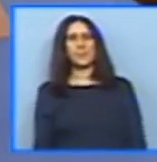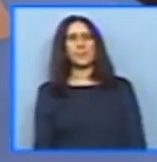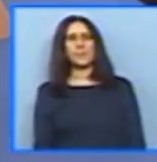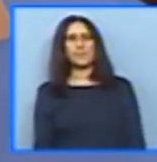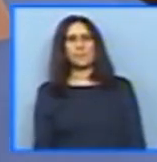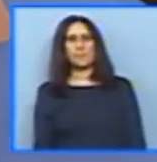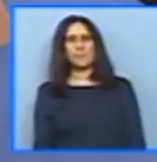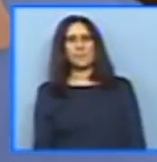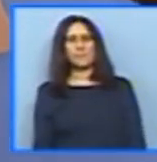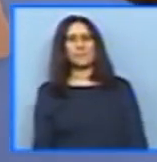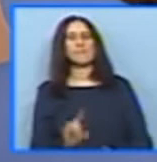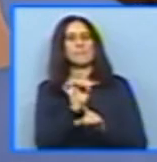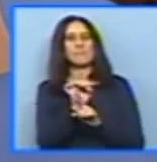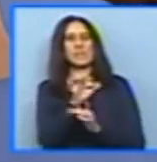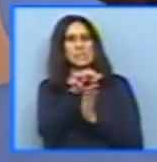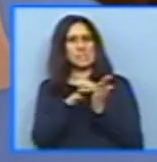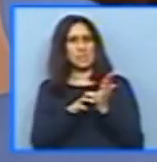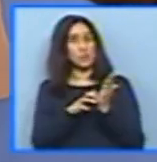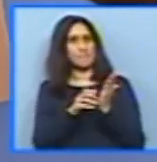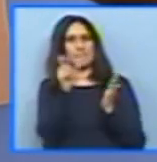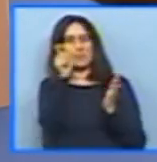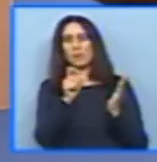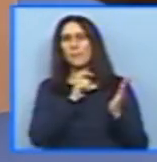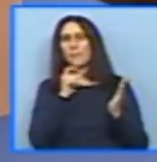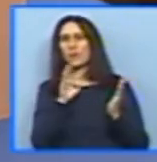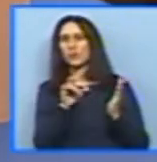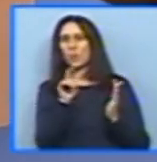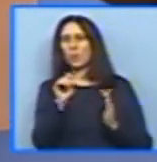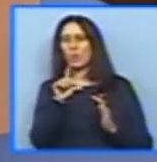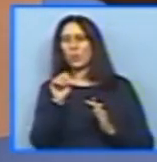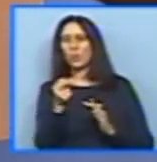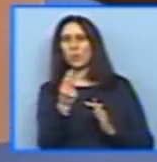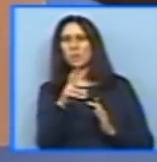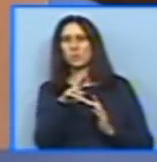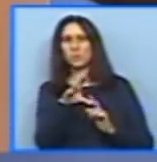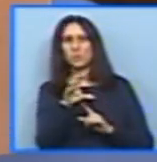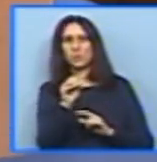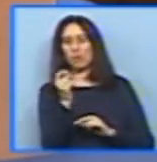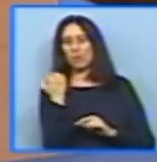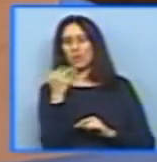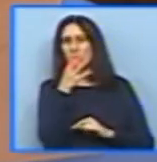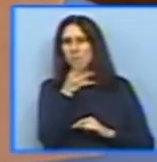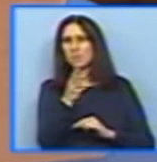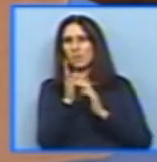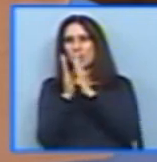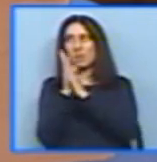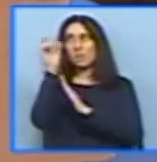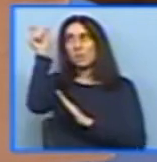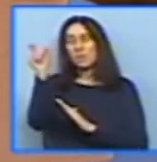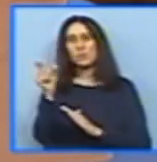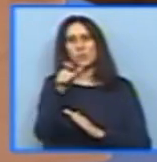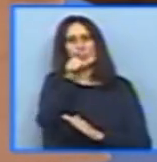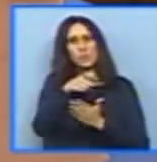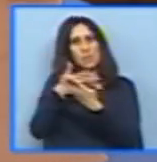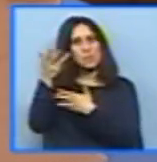Em causa, neste texto, está, Padre João Lourenço, como dizia há pouco, essa relação do Deus com as pessoas? Está,